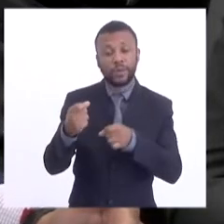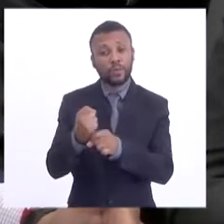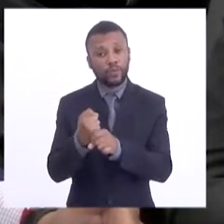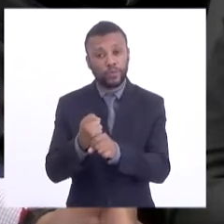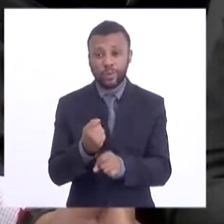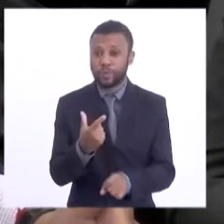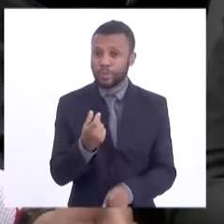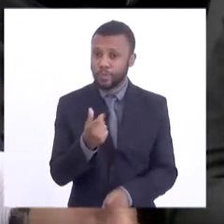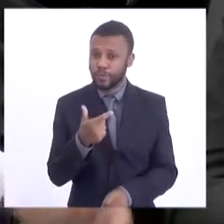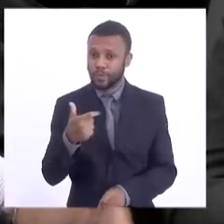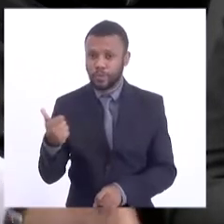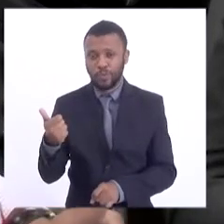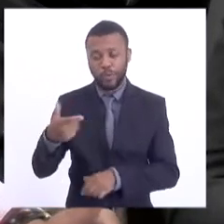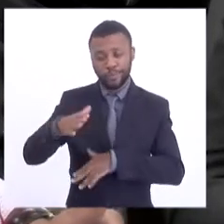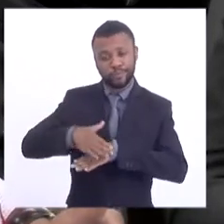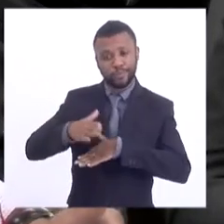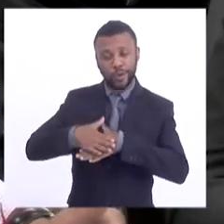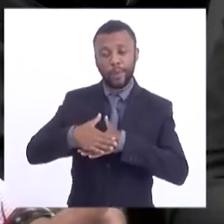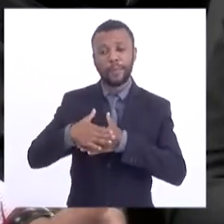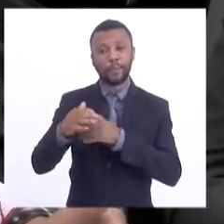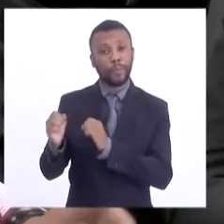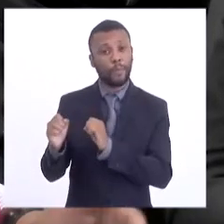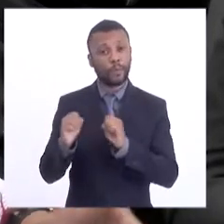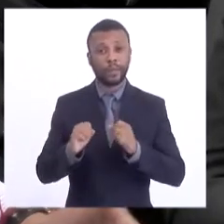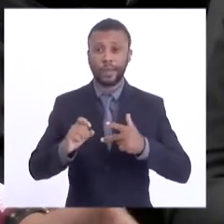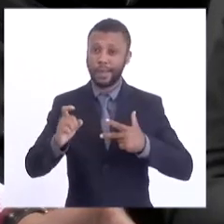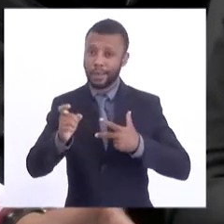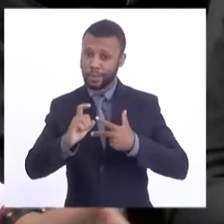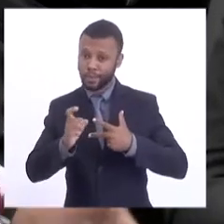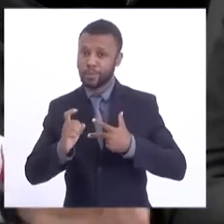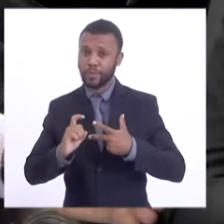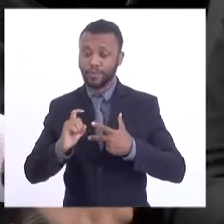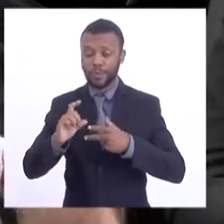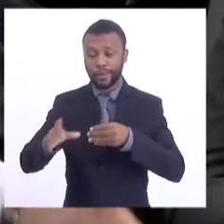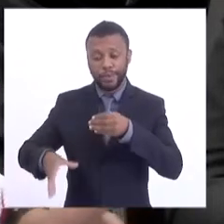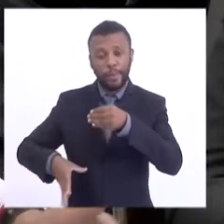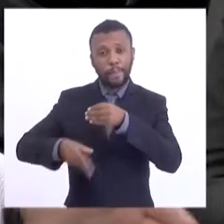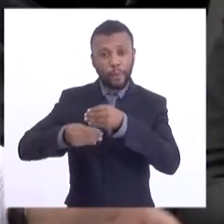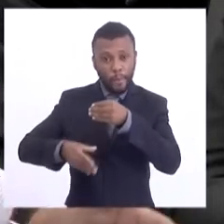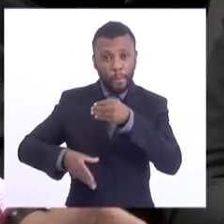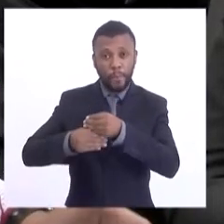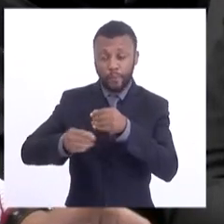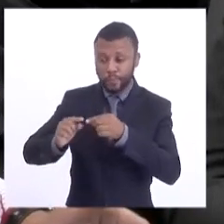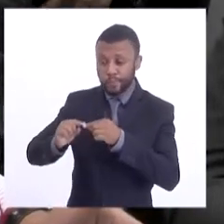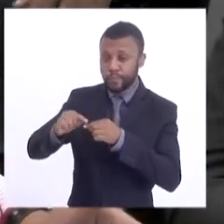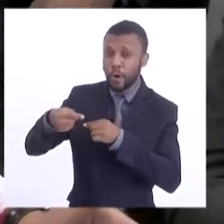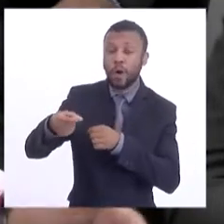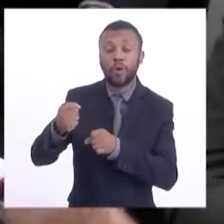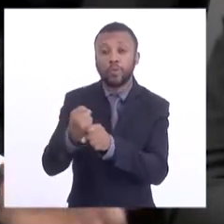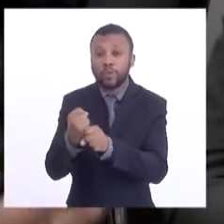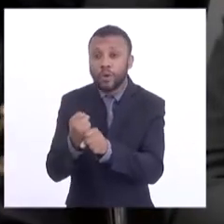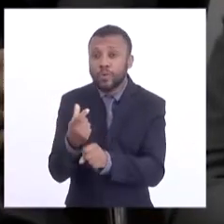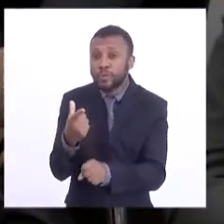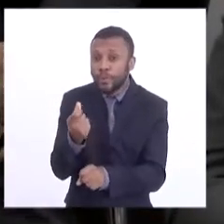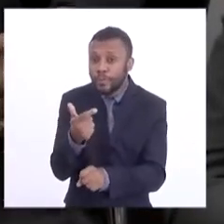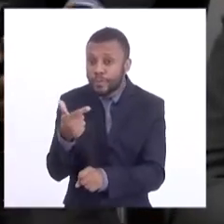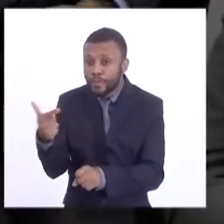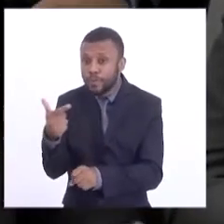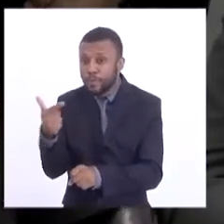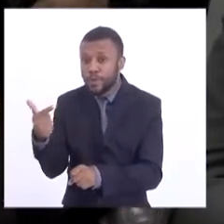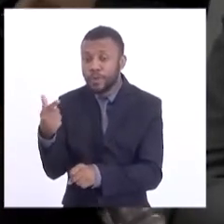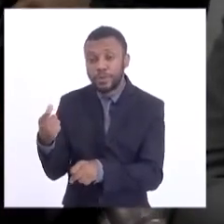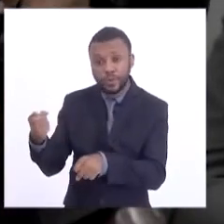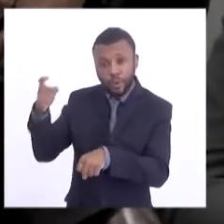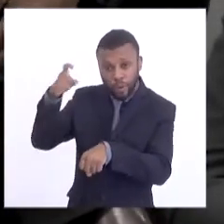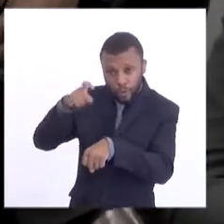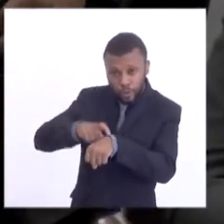de 2021 se tornaram ratificados no ano para 22 no ano de 2011 no momento em